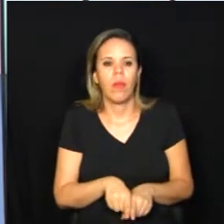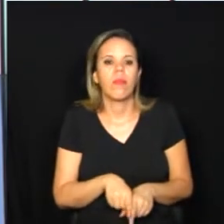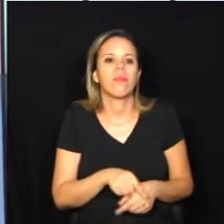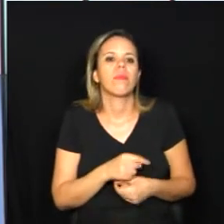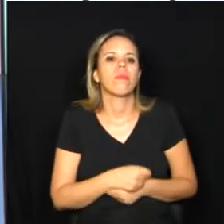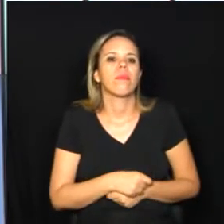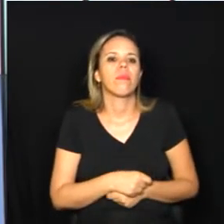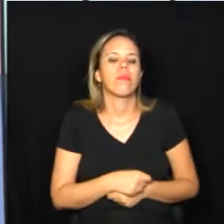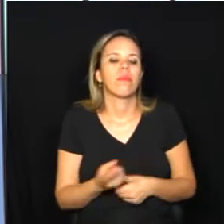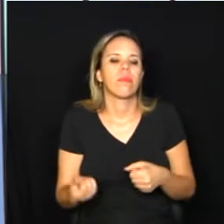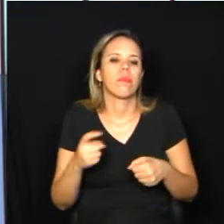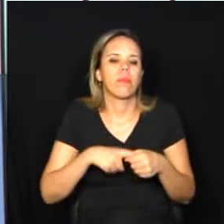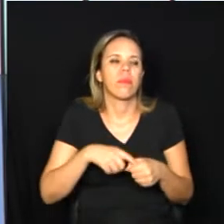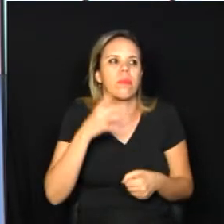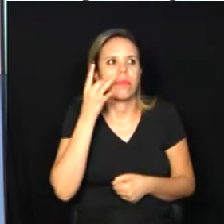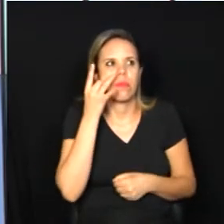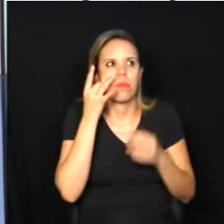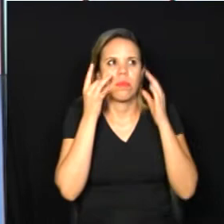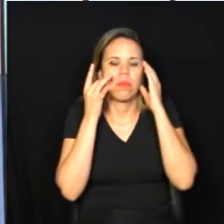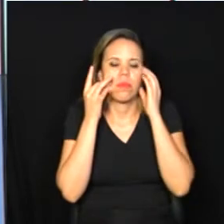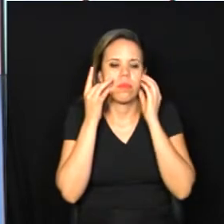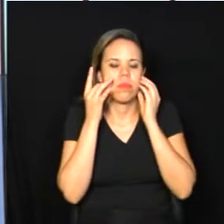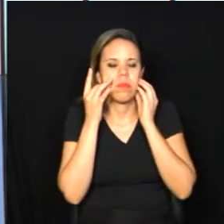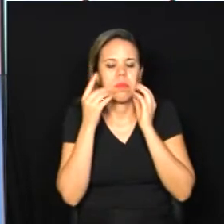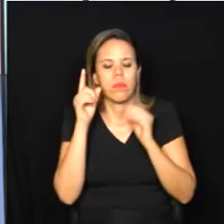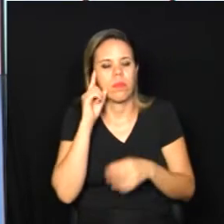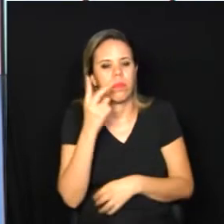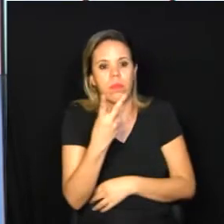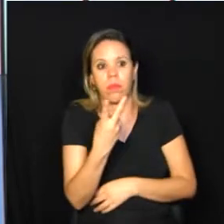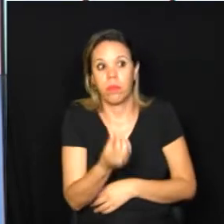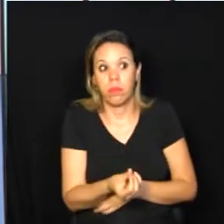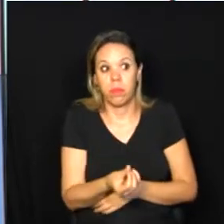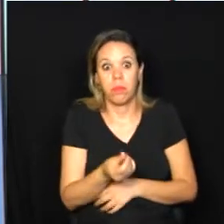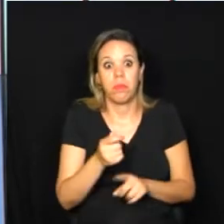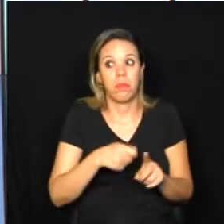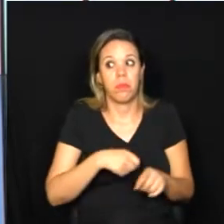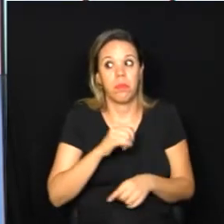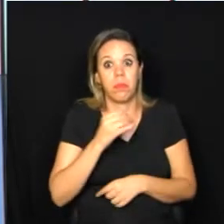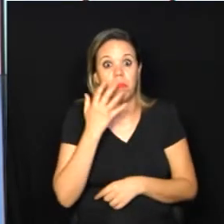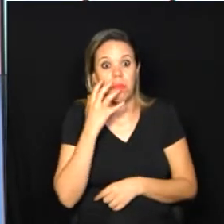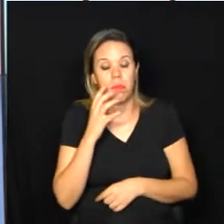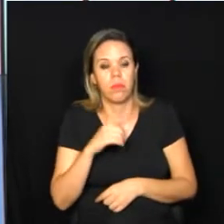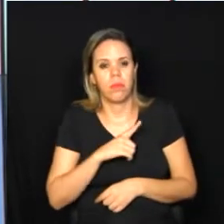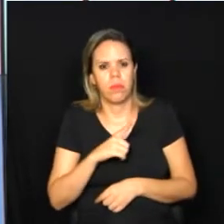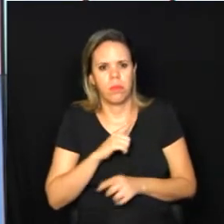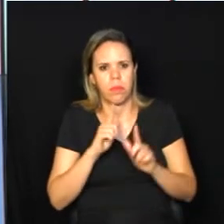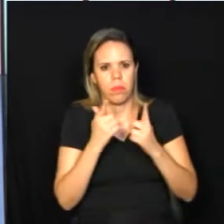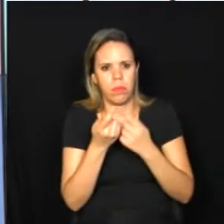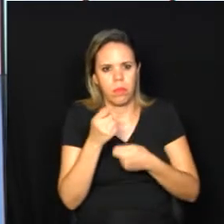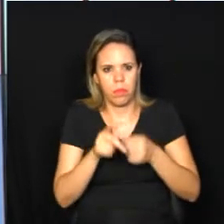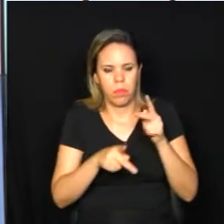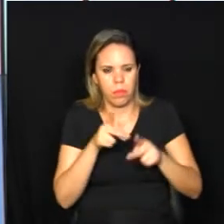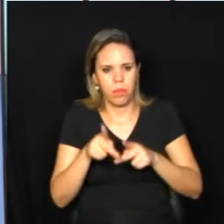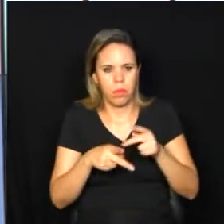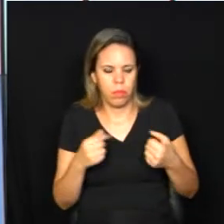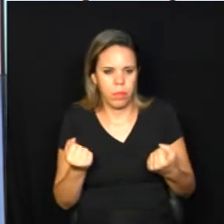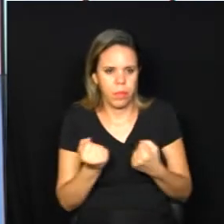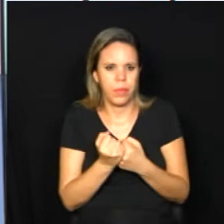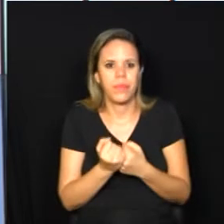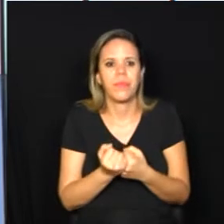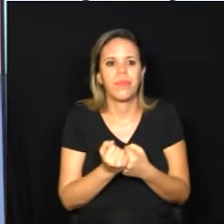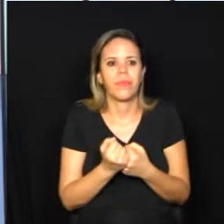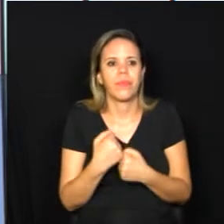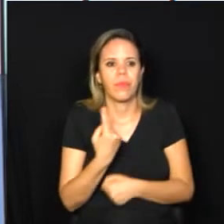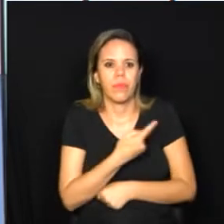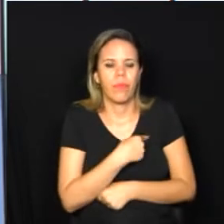o retorno presencial será no dia 26 de fevereiro, que vai ter a gestão e pessoal do apoio.